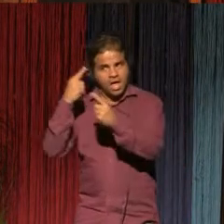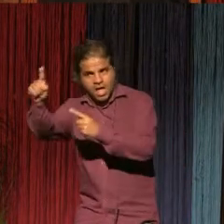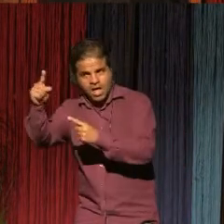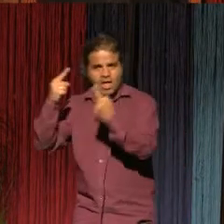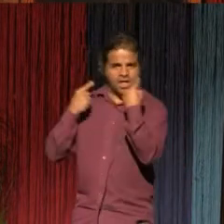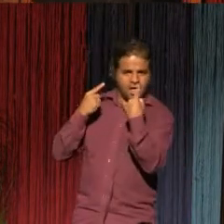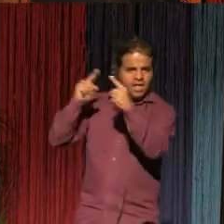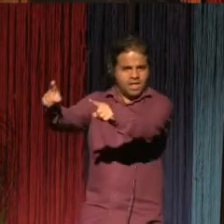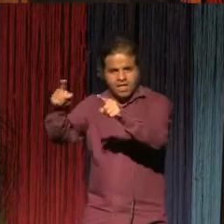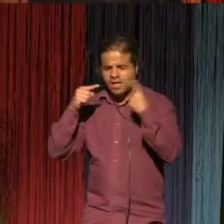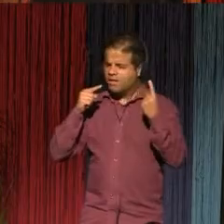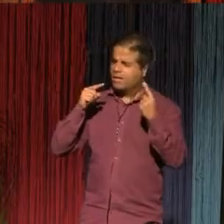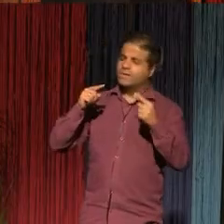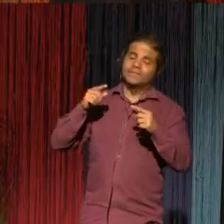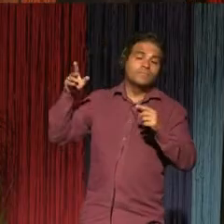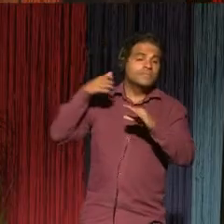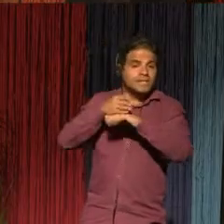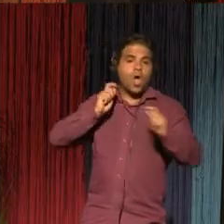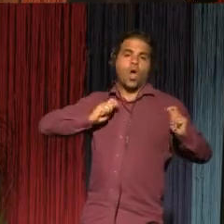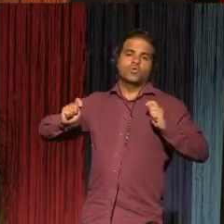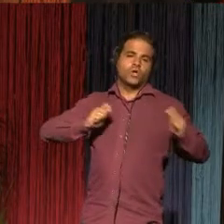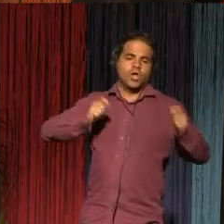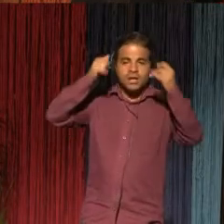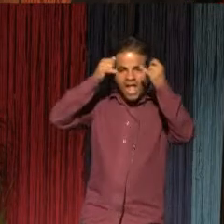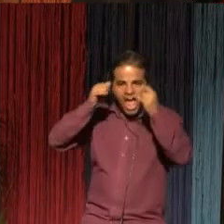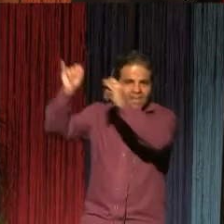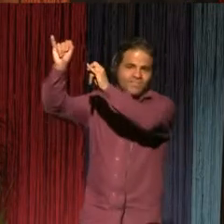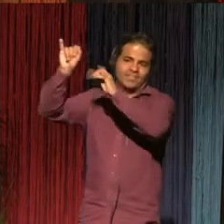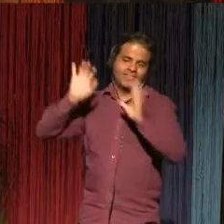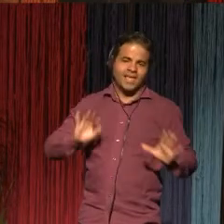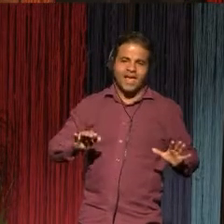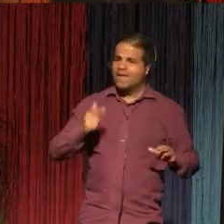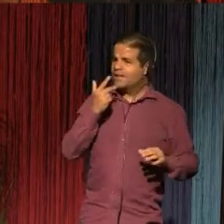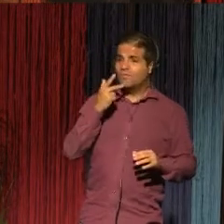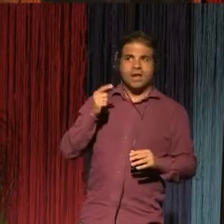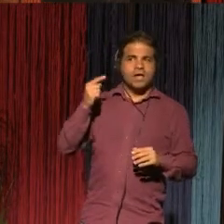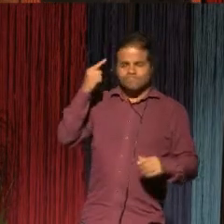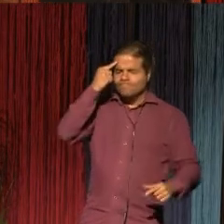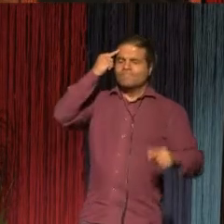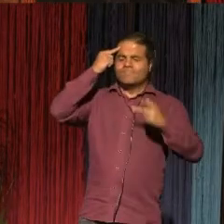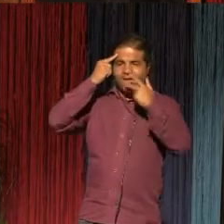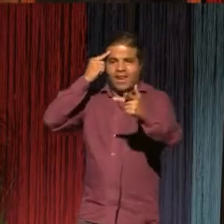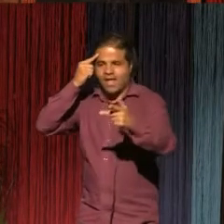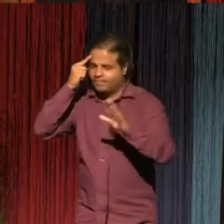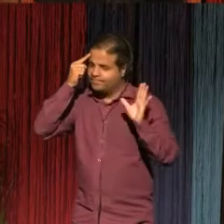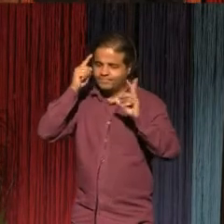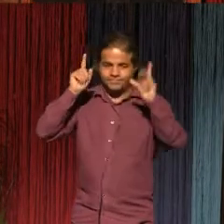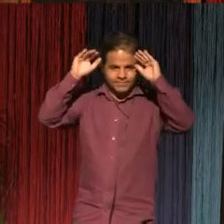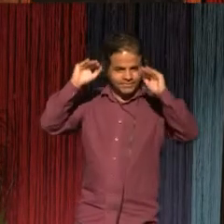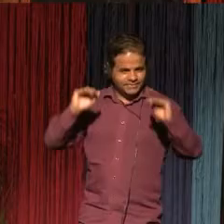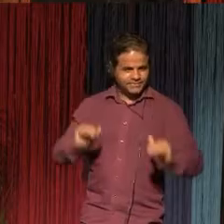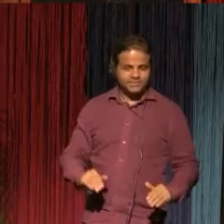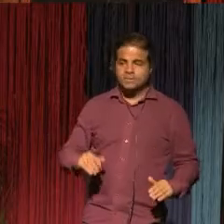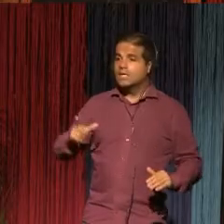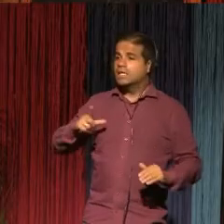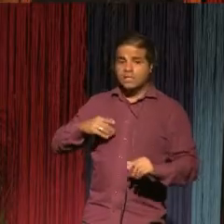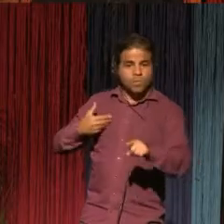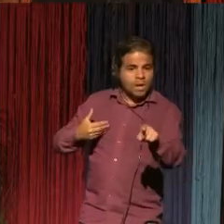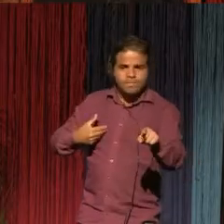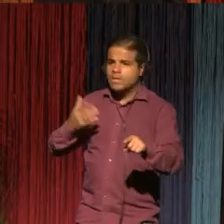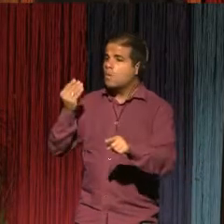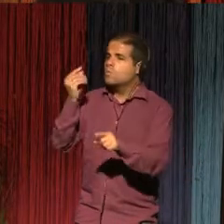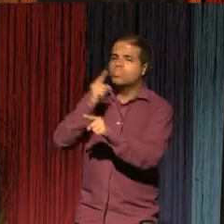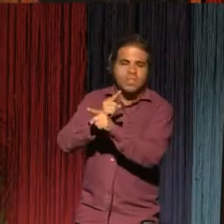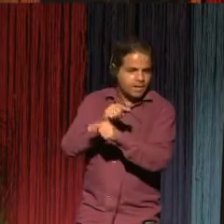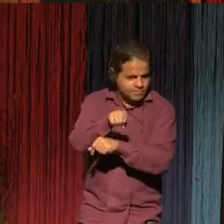entrar no autocontrole para não fazer isso. E não falar a primeira coisa que vem à mente. Talvez tenha um amigo que você não vê há